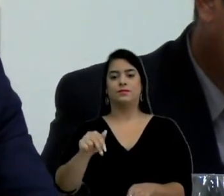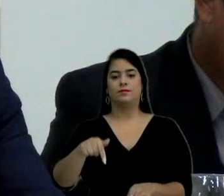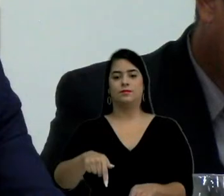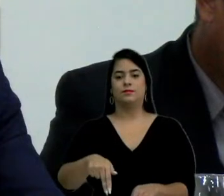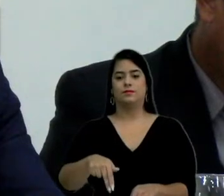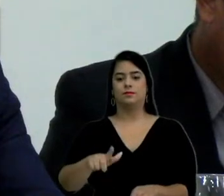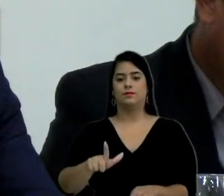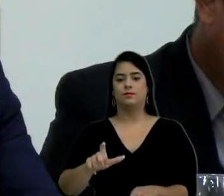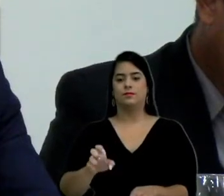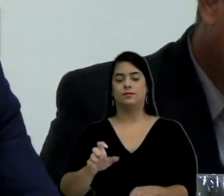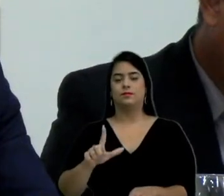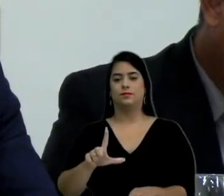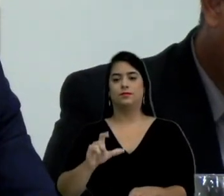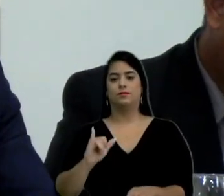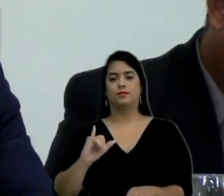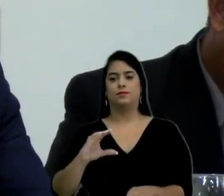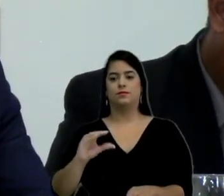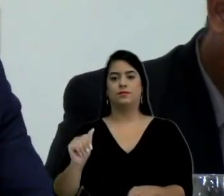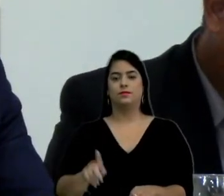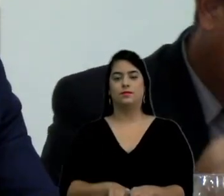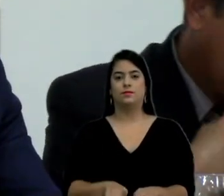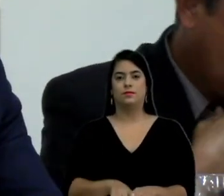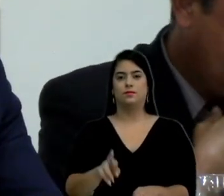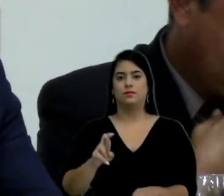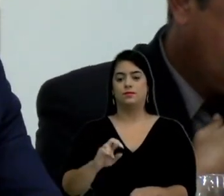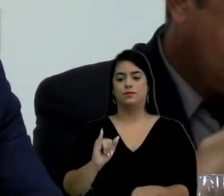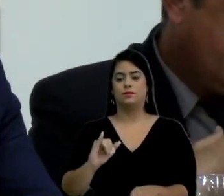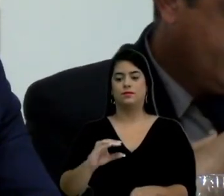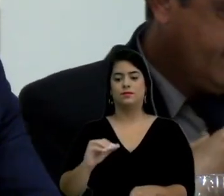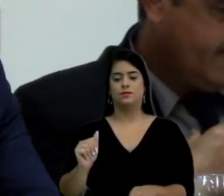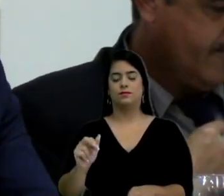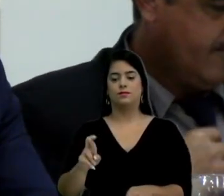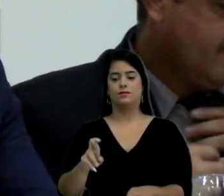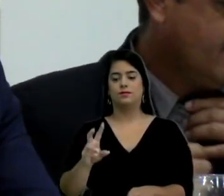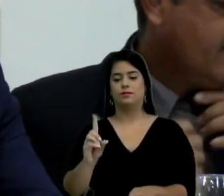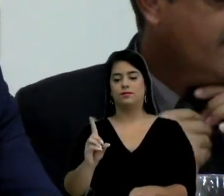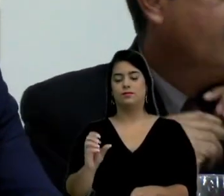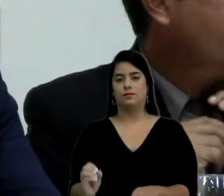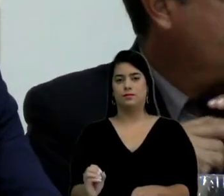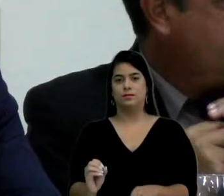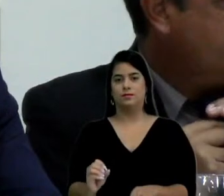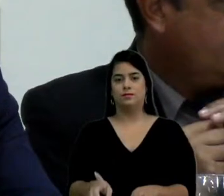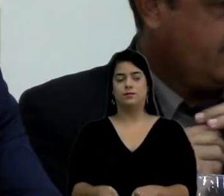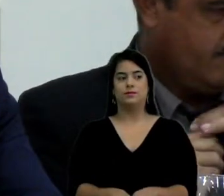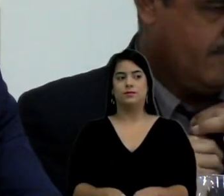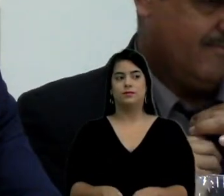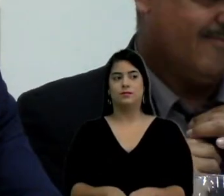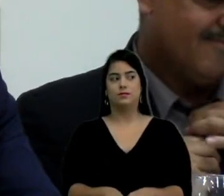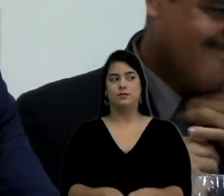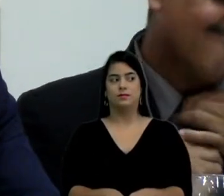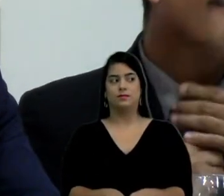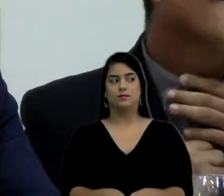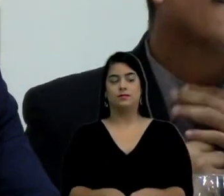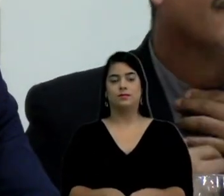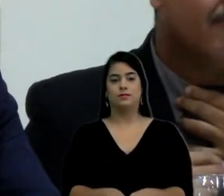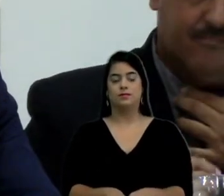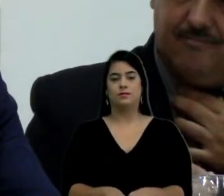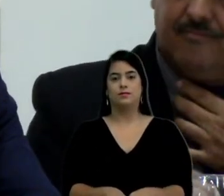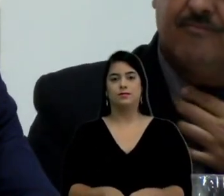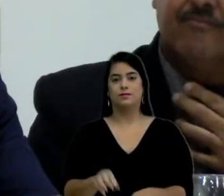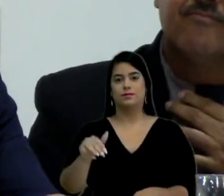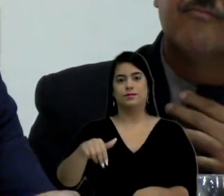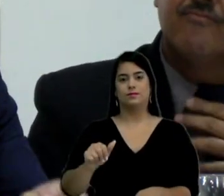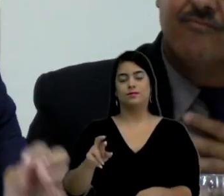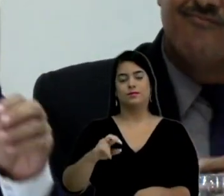arjo Ricardo Silva amig Ricardo de no a